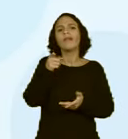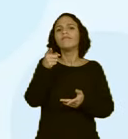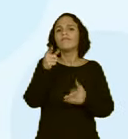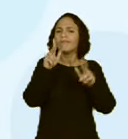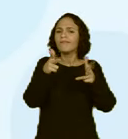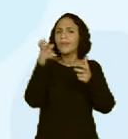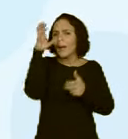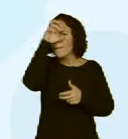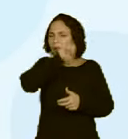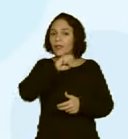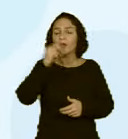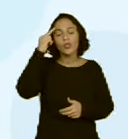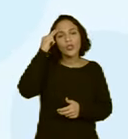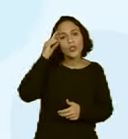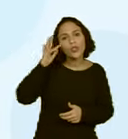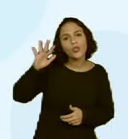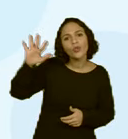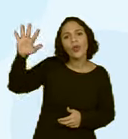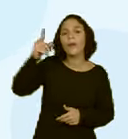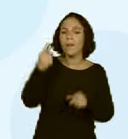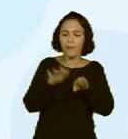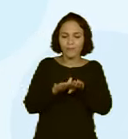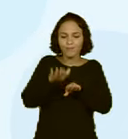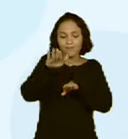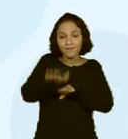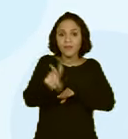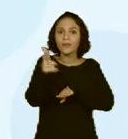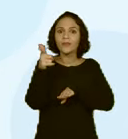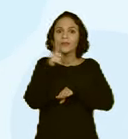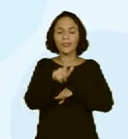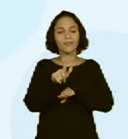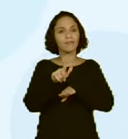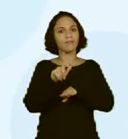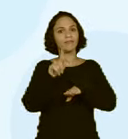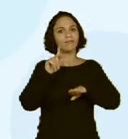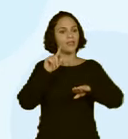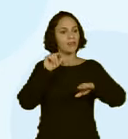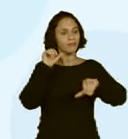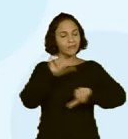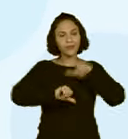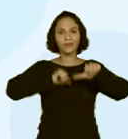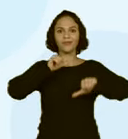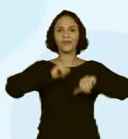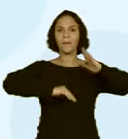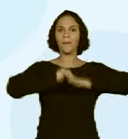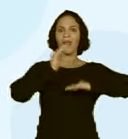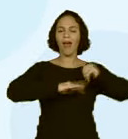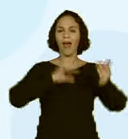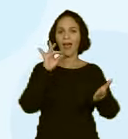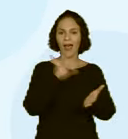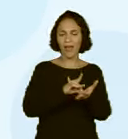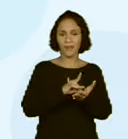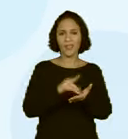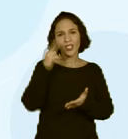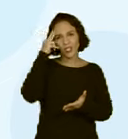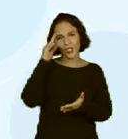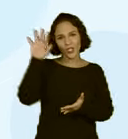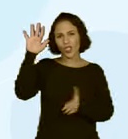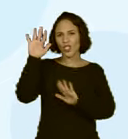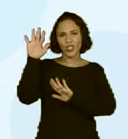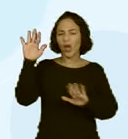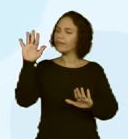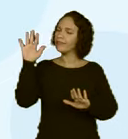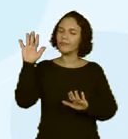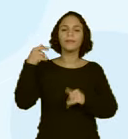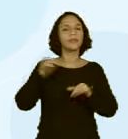para quem deseja realizar suas conquistas, que ter um sonho somente não basta, é